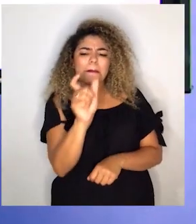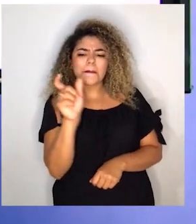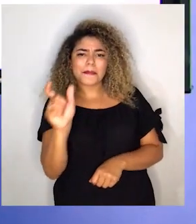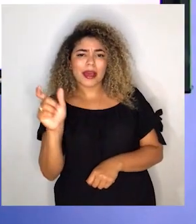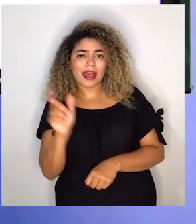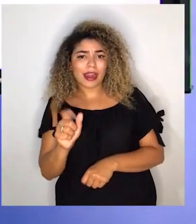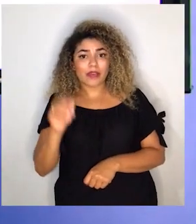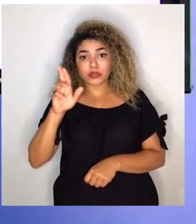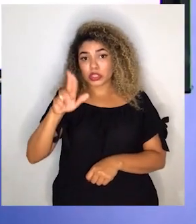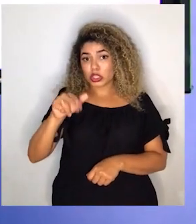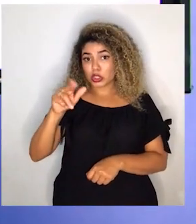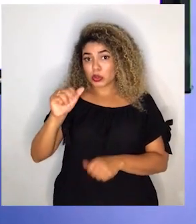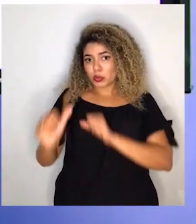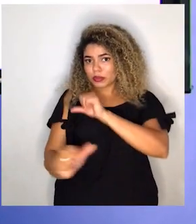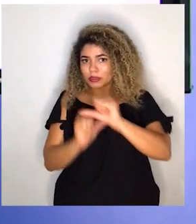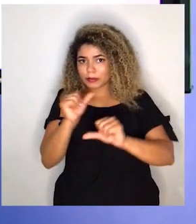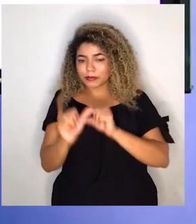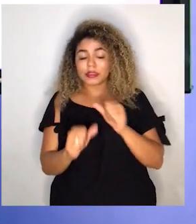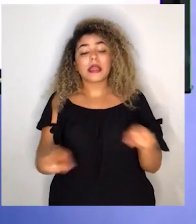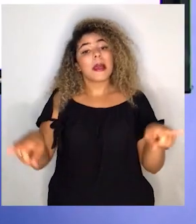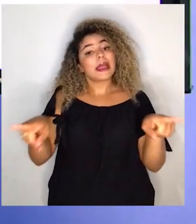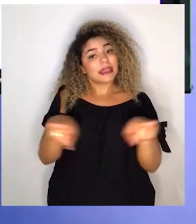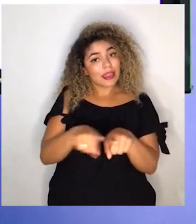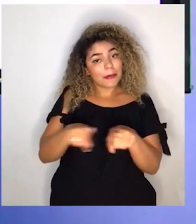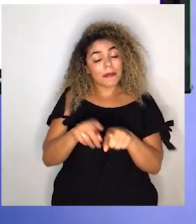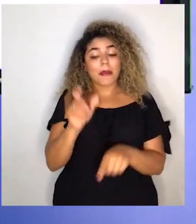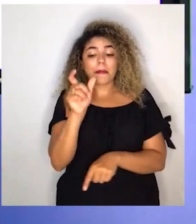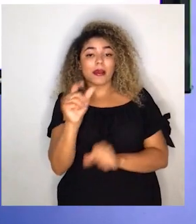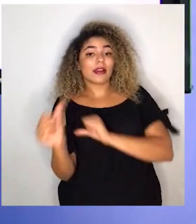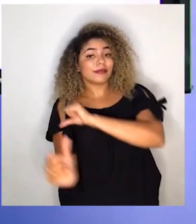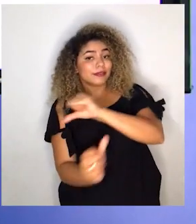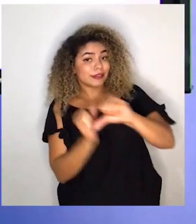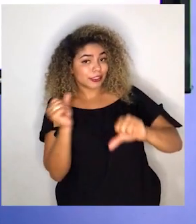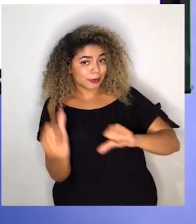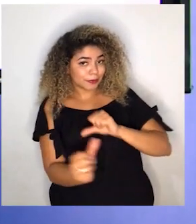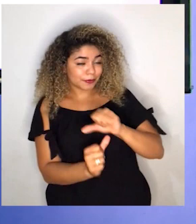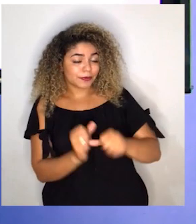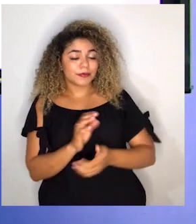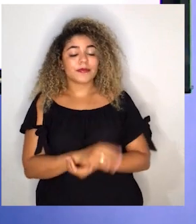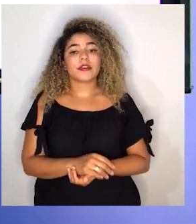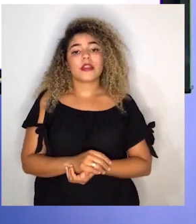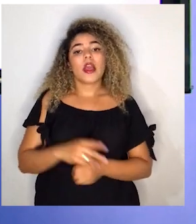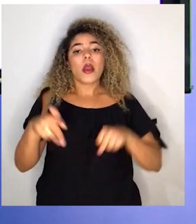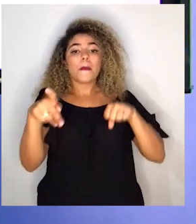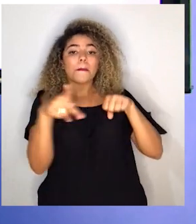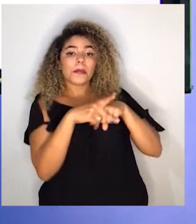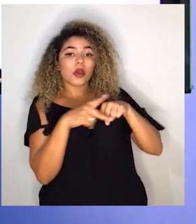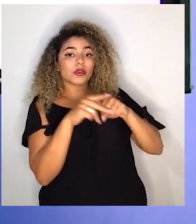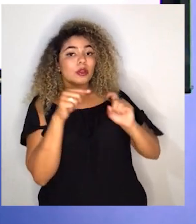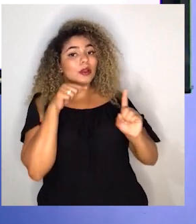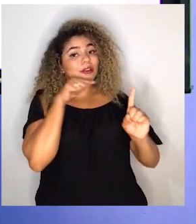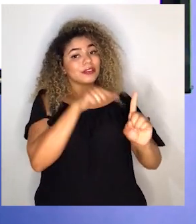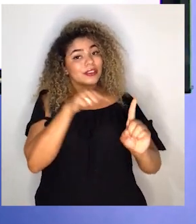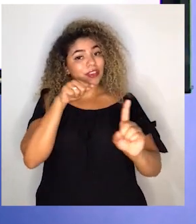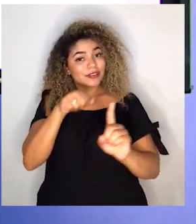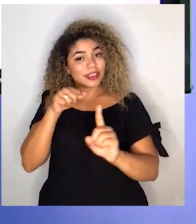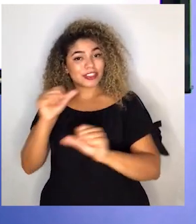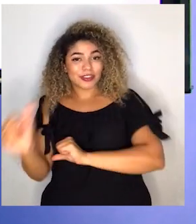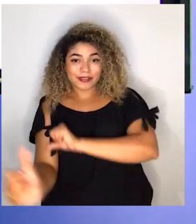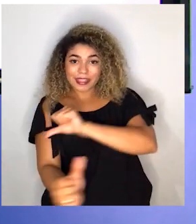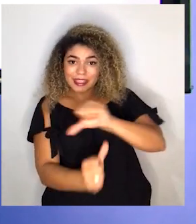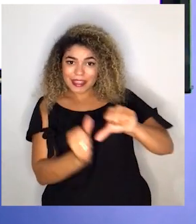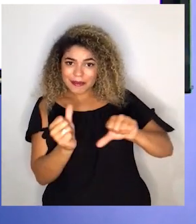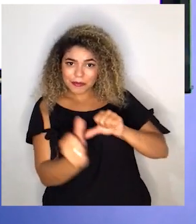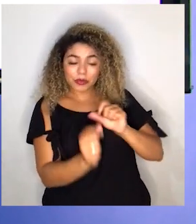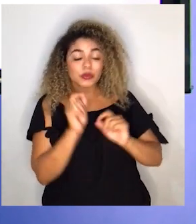palavras invariáveis e palavras variáveis. Os pronomes demonstrativos